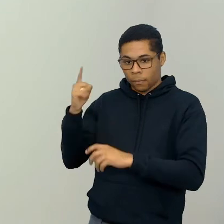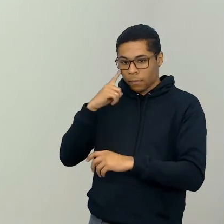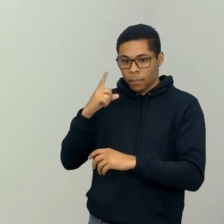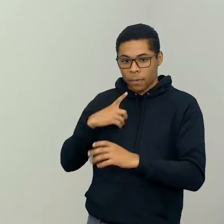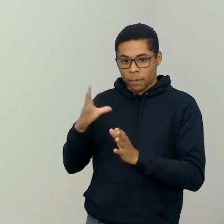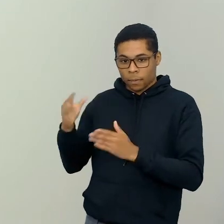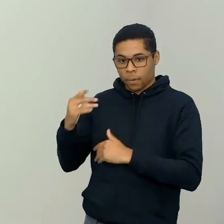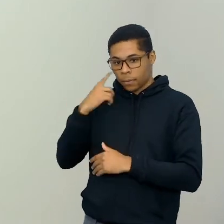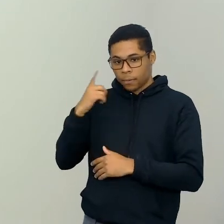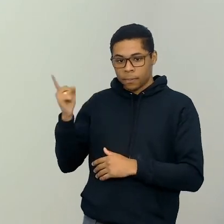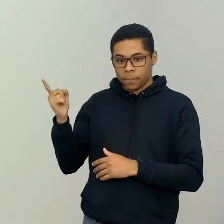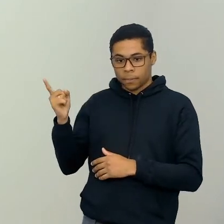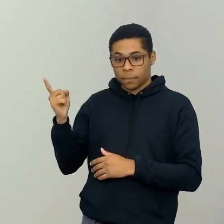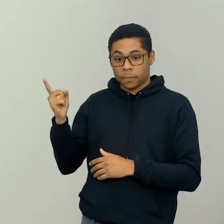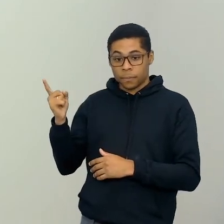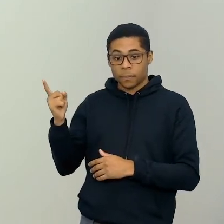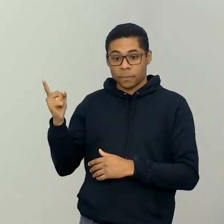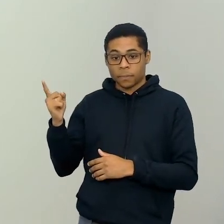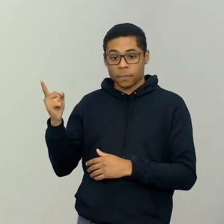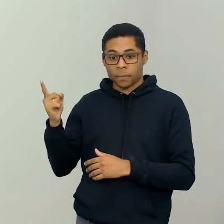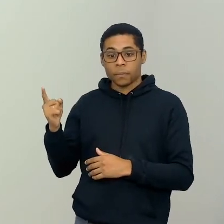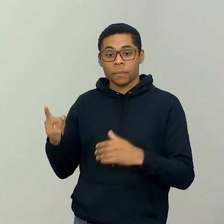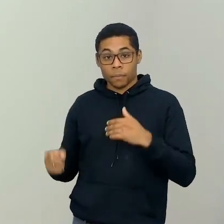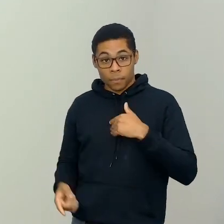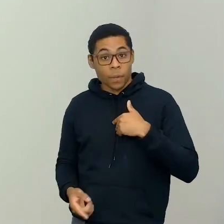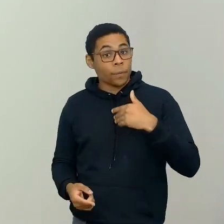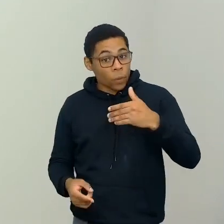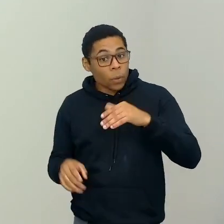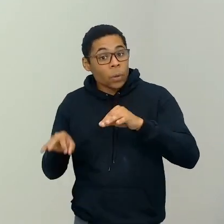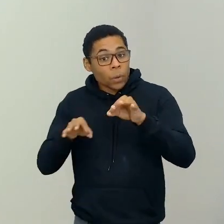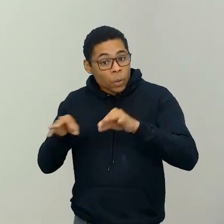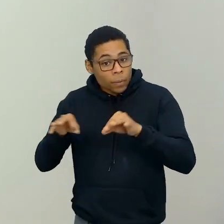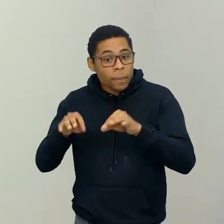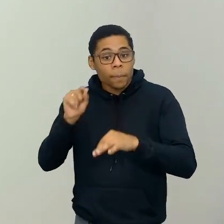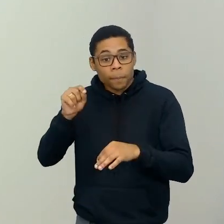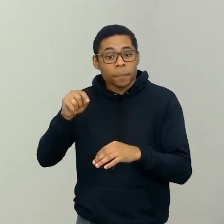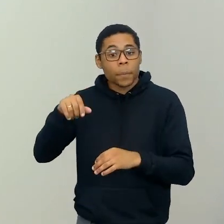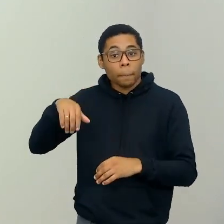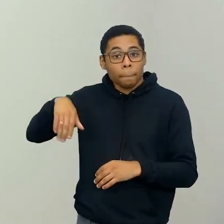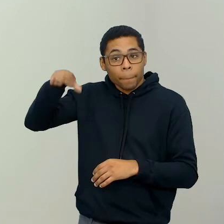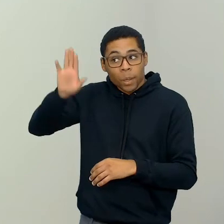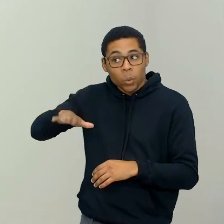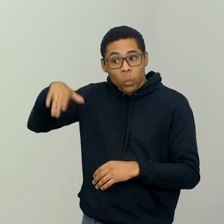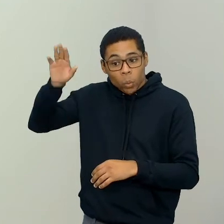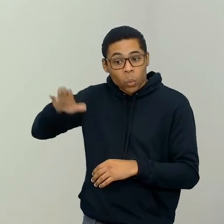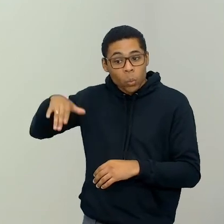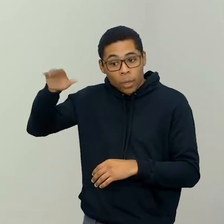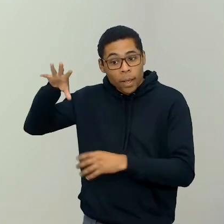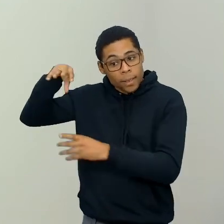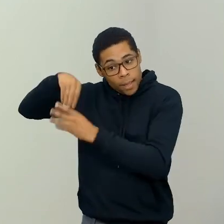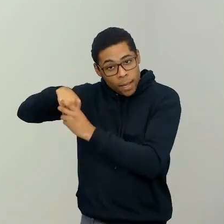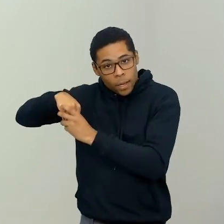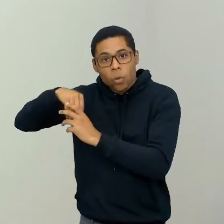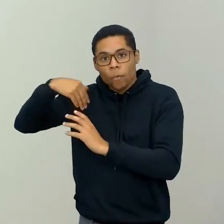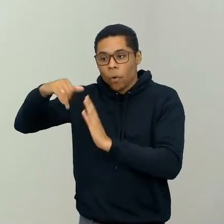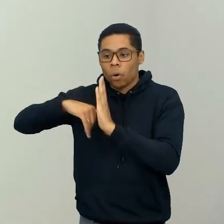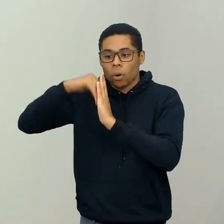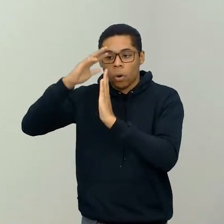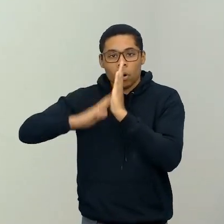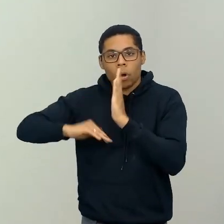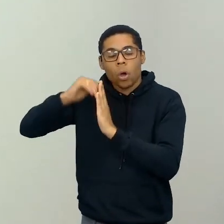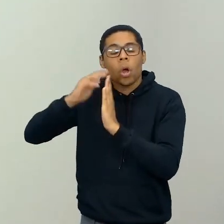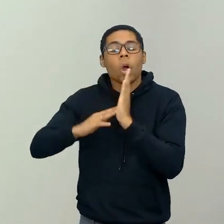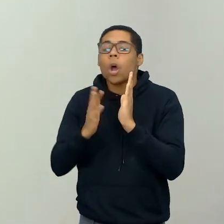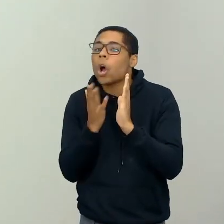caixa e eu vou providenciar então a pintura dessa caixa por dentro de uma